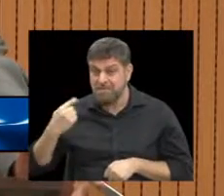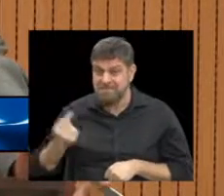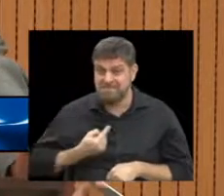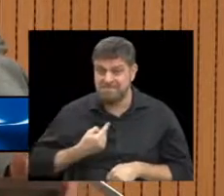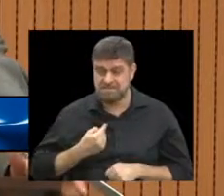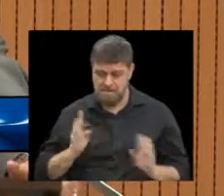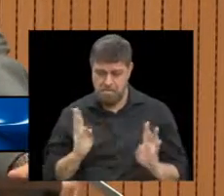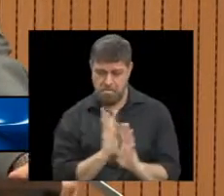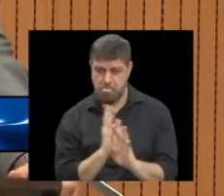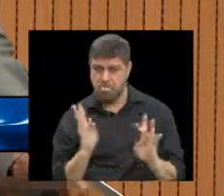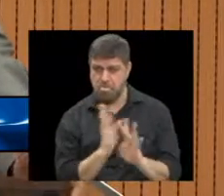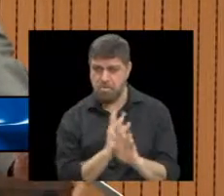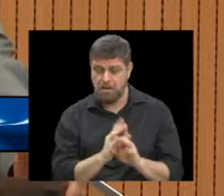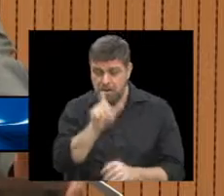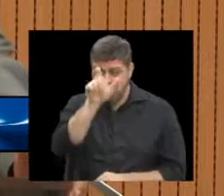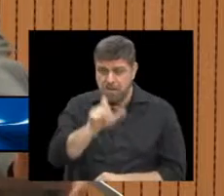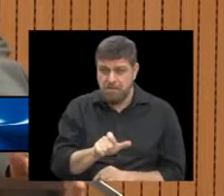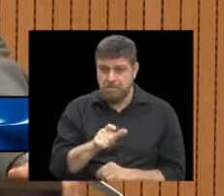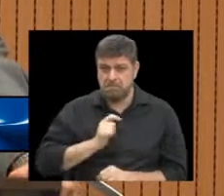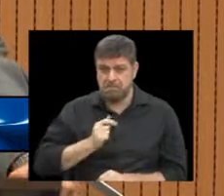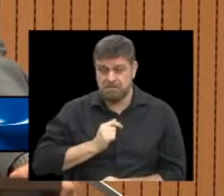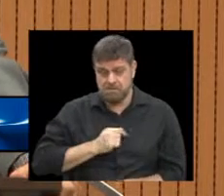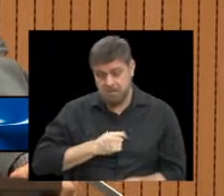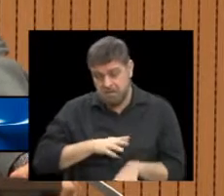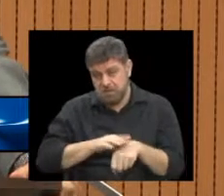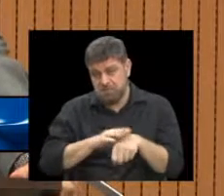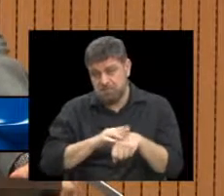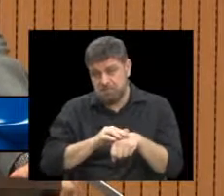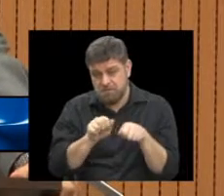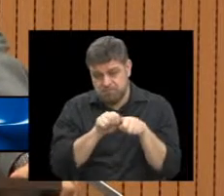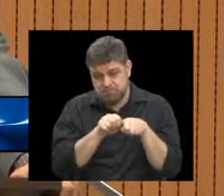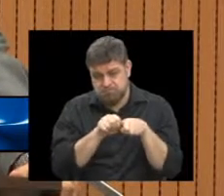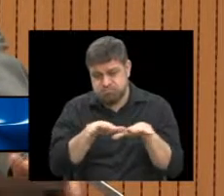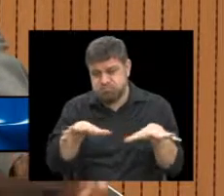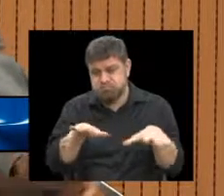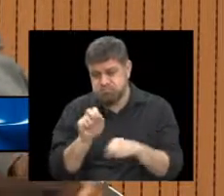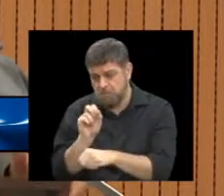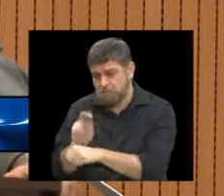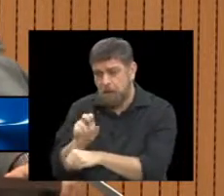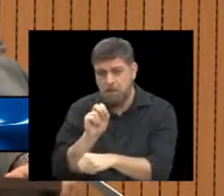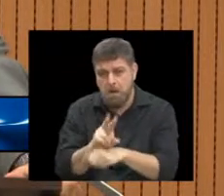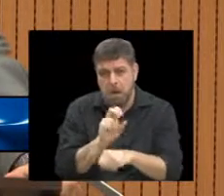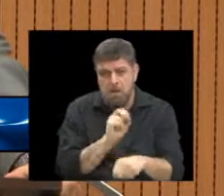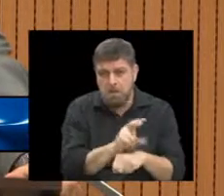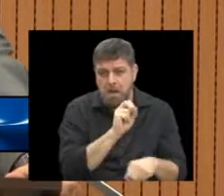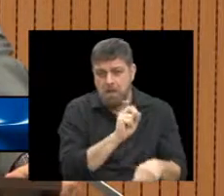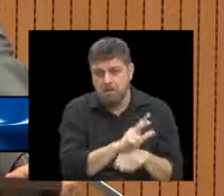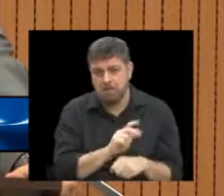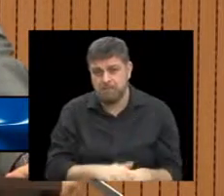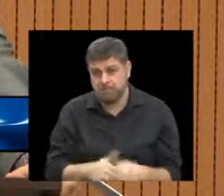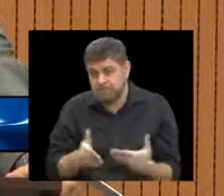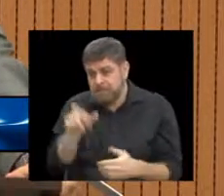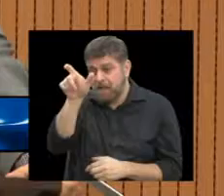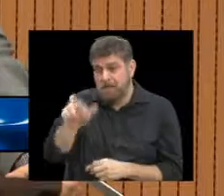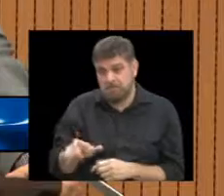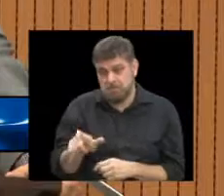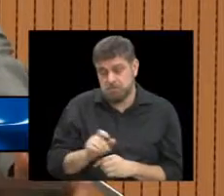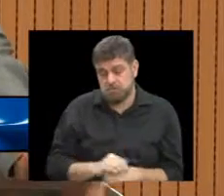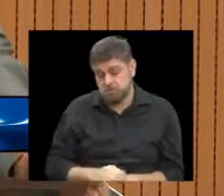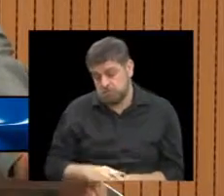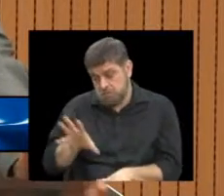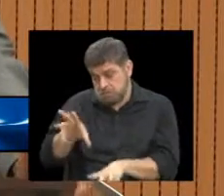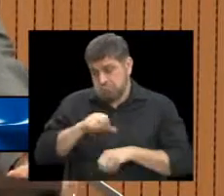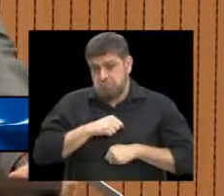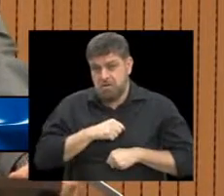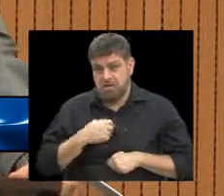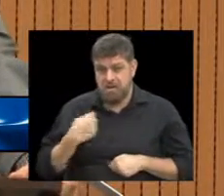que é possível alguém que esteja com o vírus e lamentavelmente você ser acometido, porque